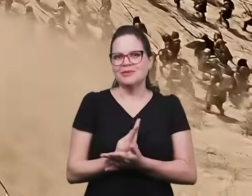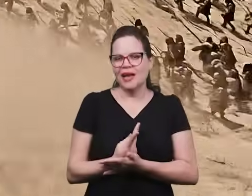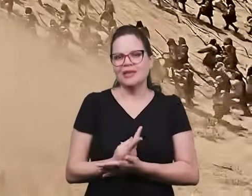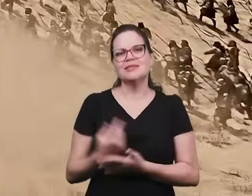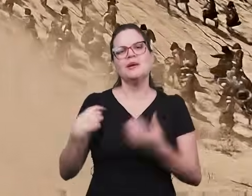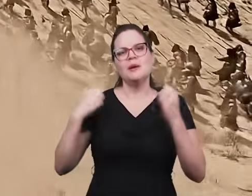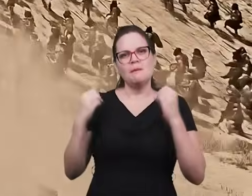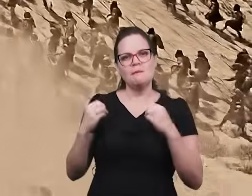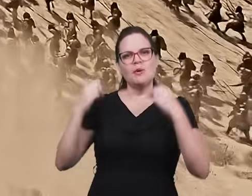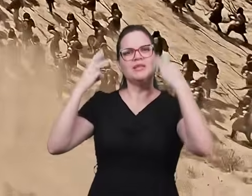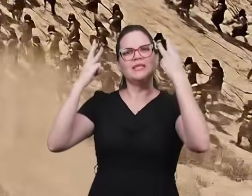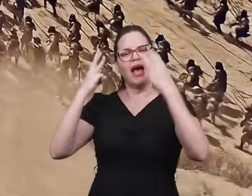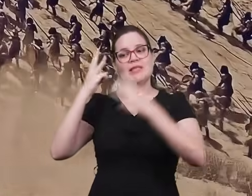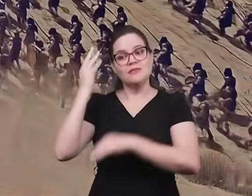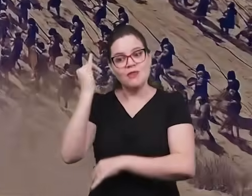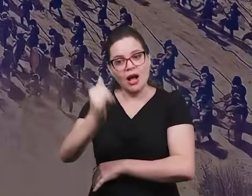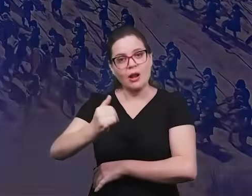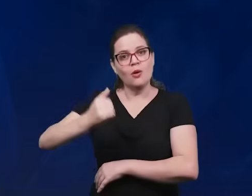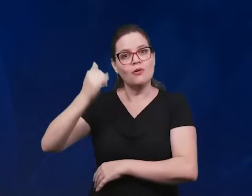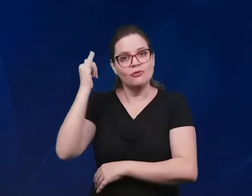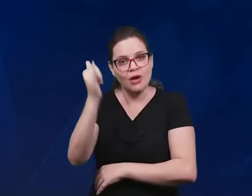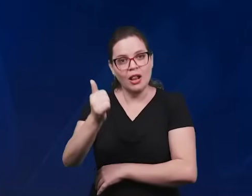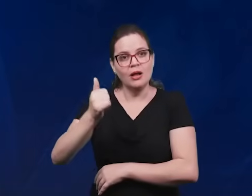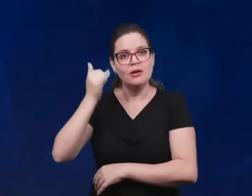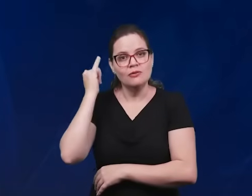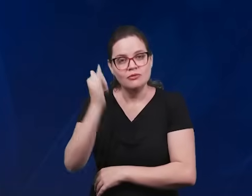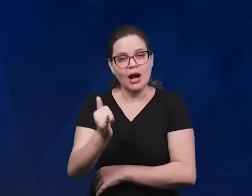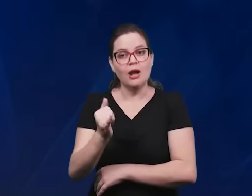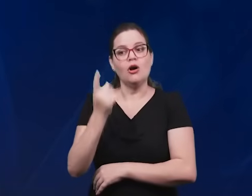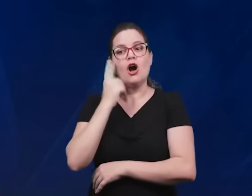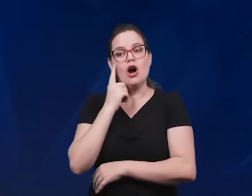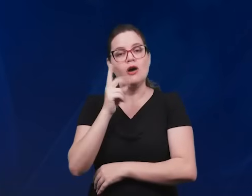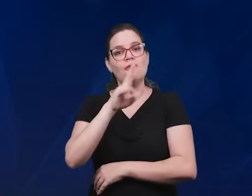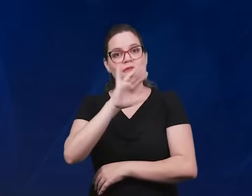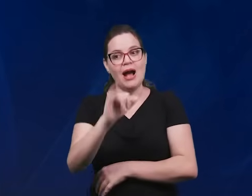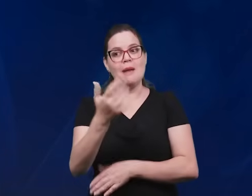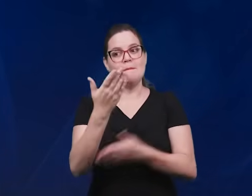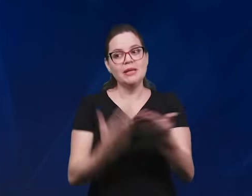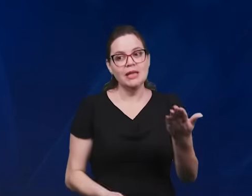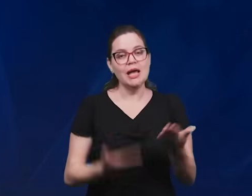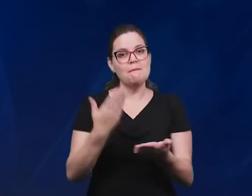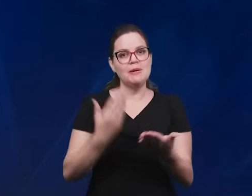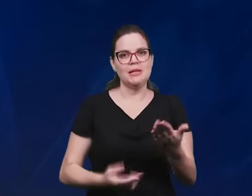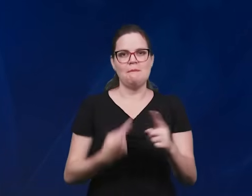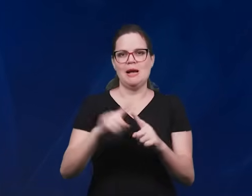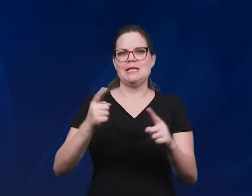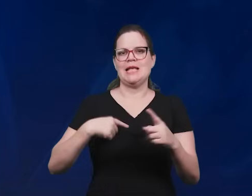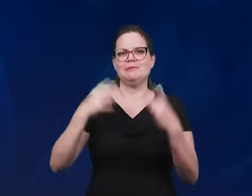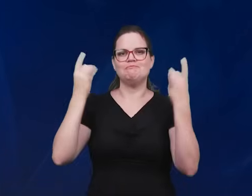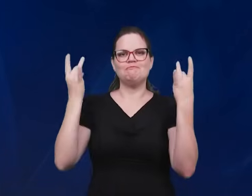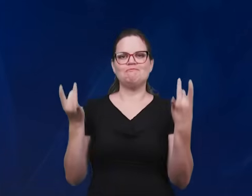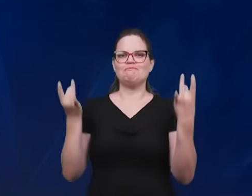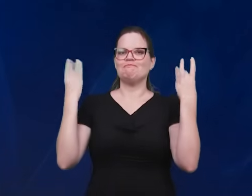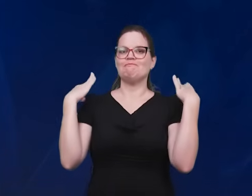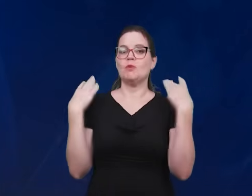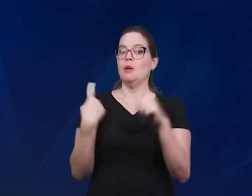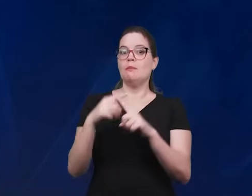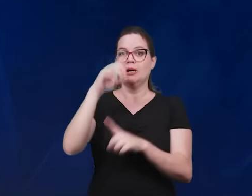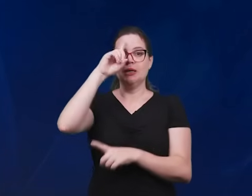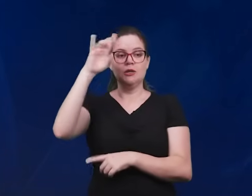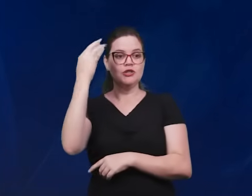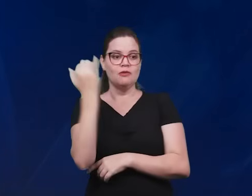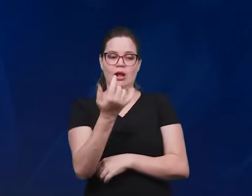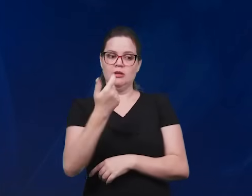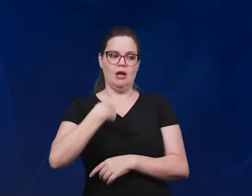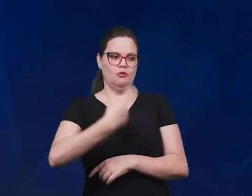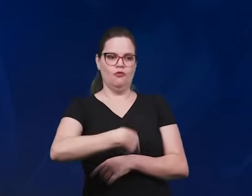que Moisés lhes advertisse quanto à derrota que teriam, pois o Senhor não estava com eles, mas